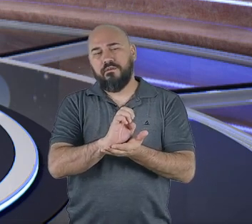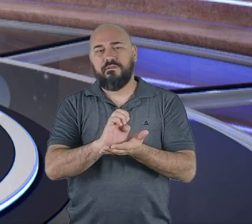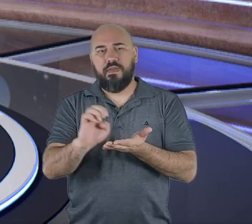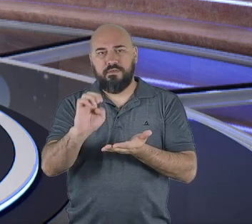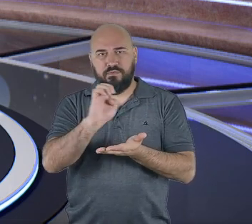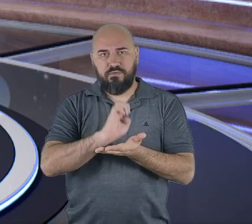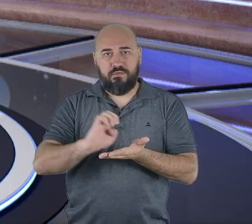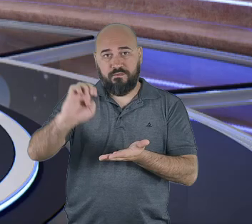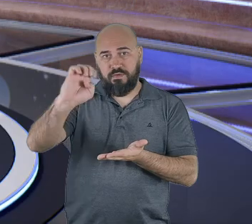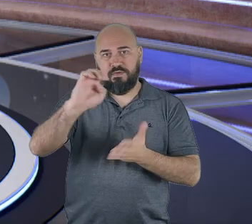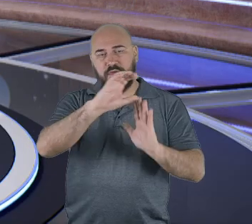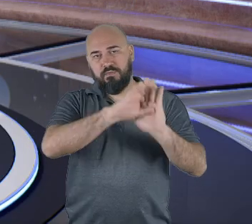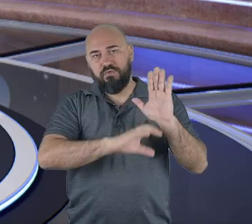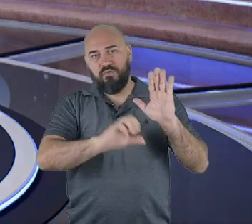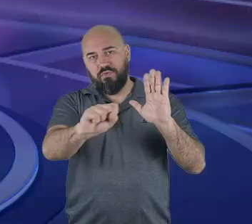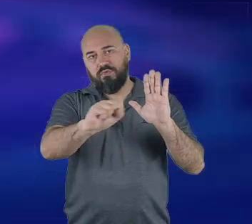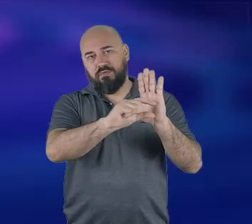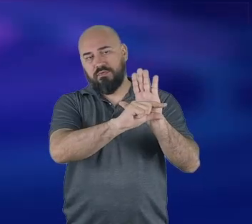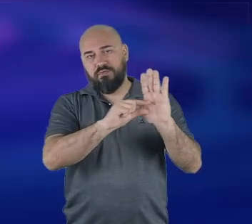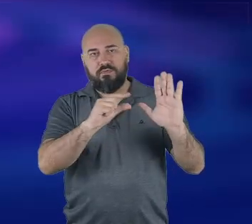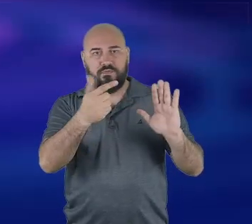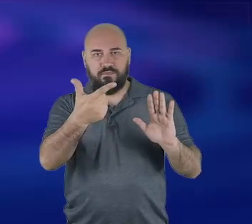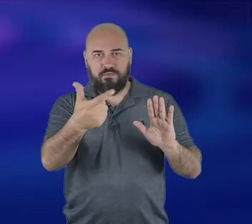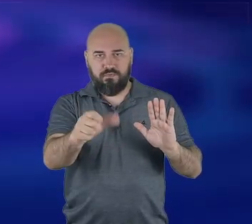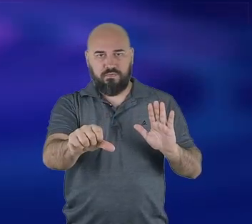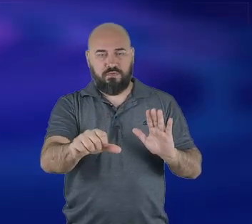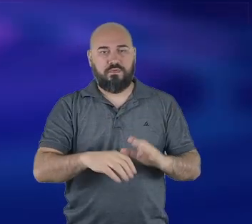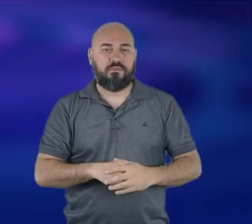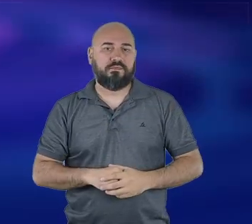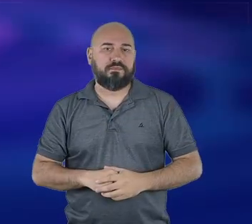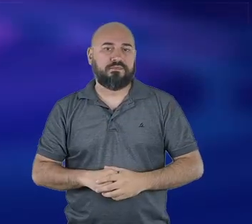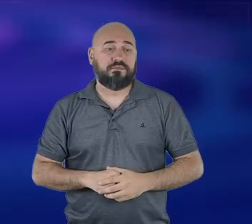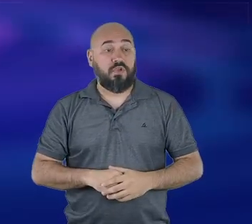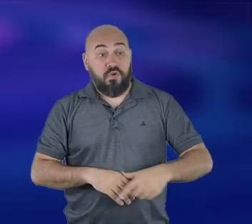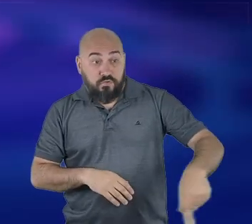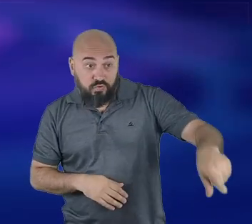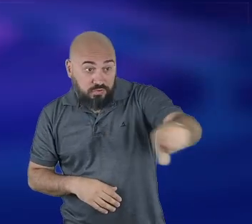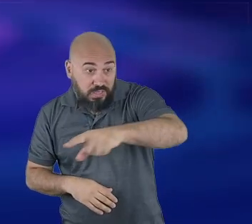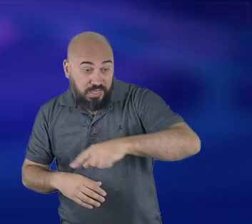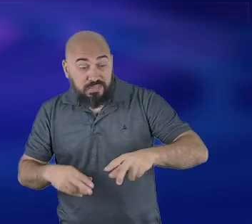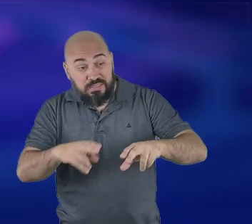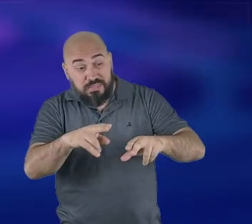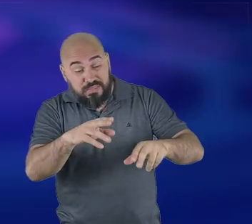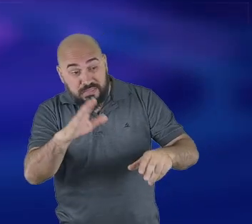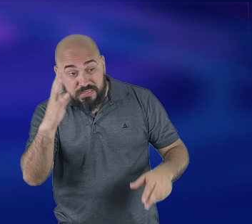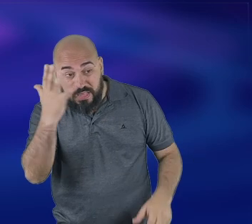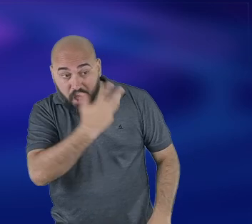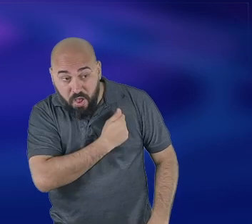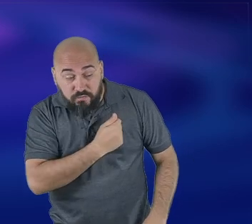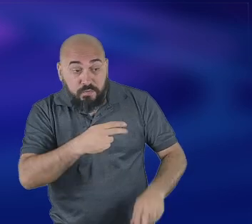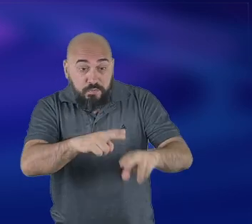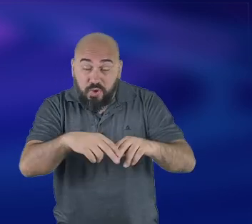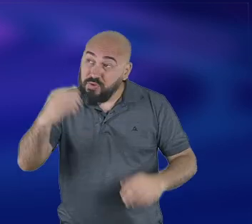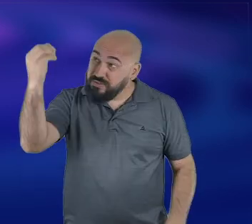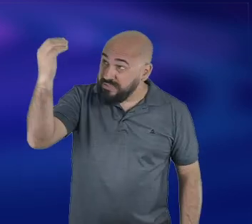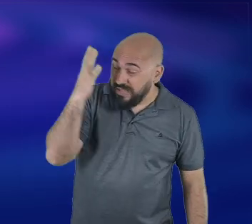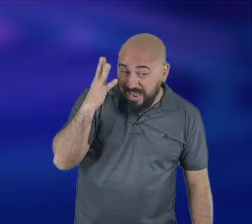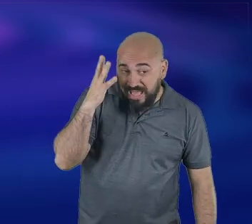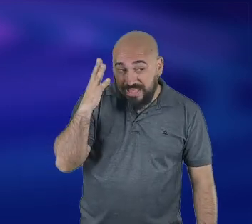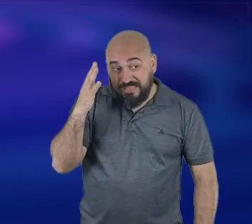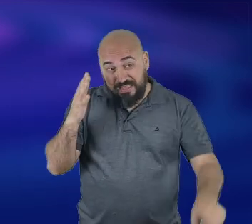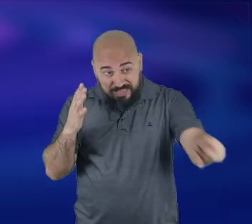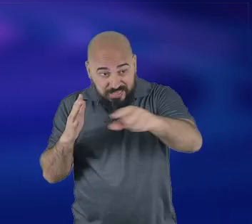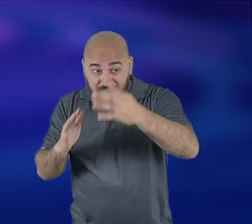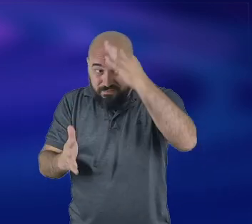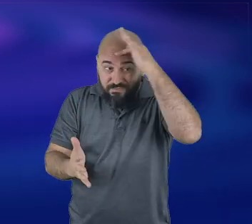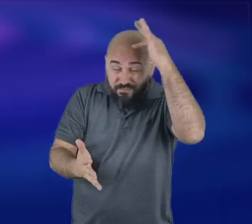8 e 9, o que diz a Bíblia. Porque pela graça sois salvos, mediante a fé, e isso não vem